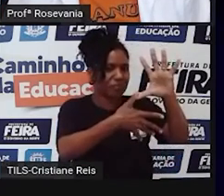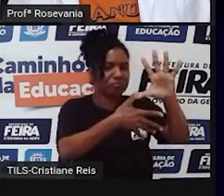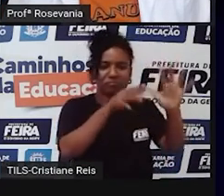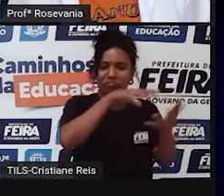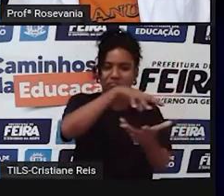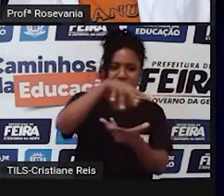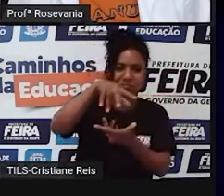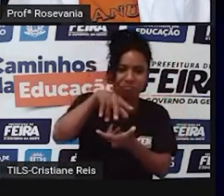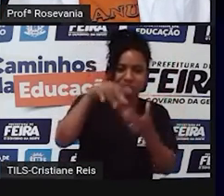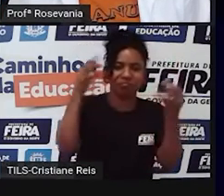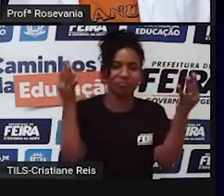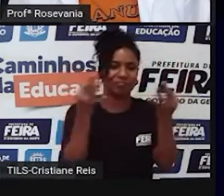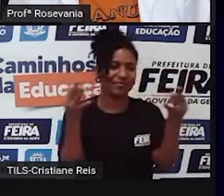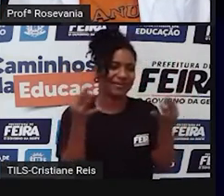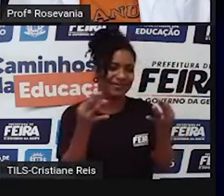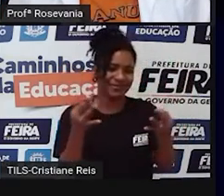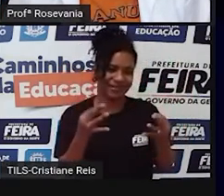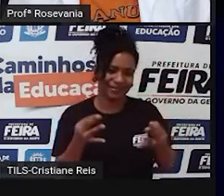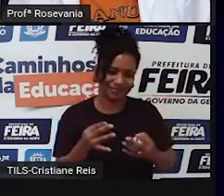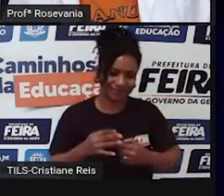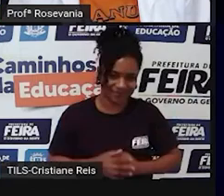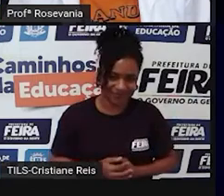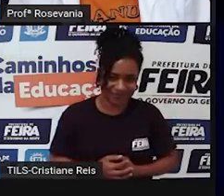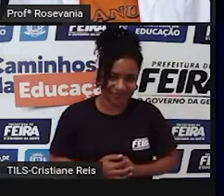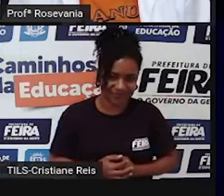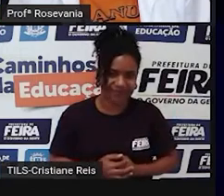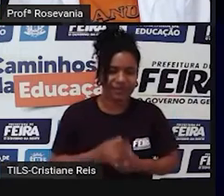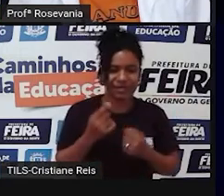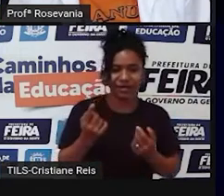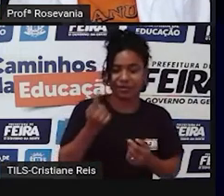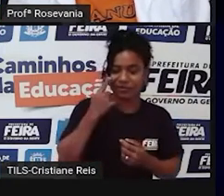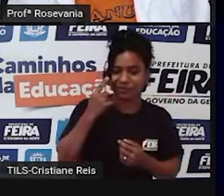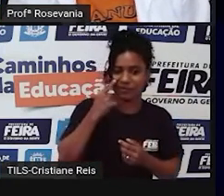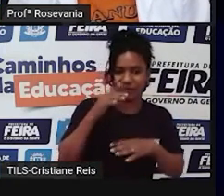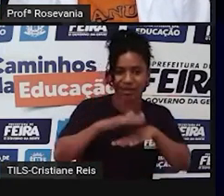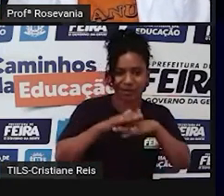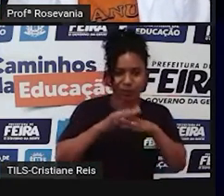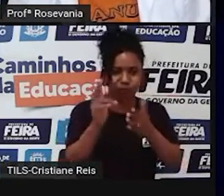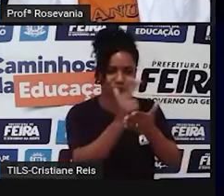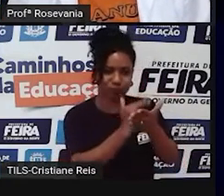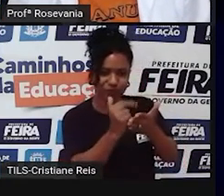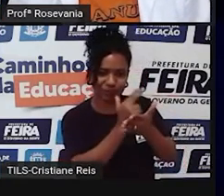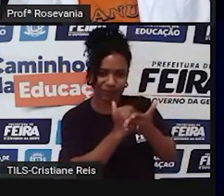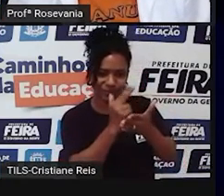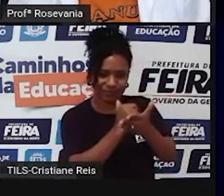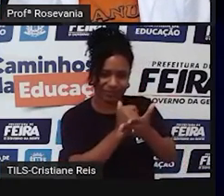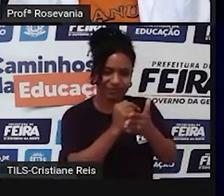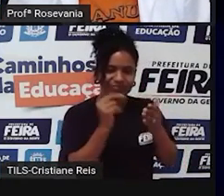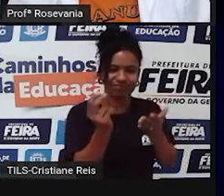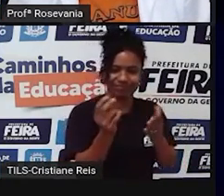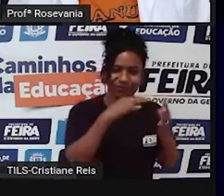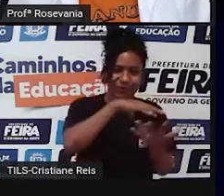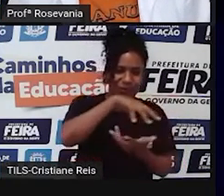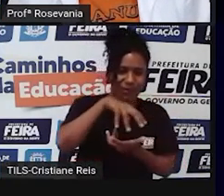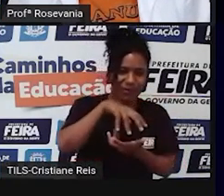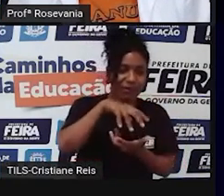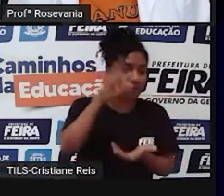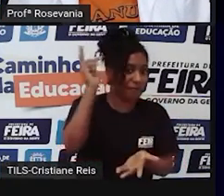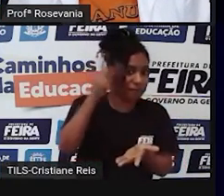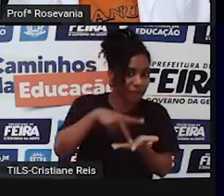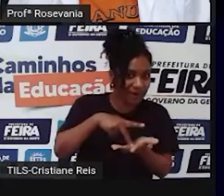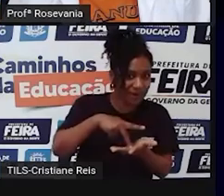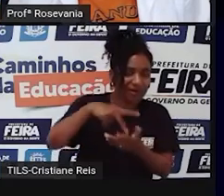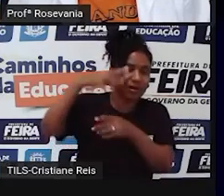realidade, do que o que a gente está acostumado, né, a ver. Então, esses satélites têm ajudado muito. E hoje